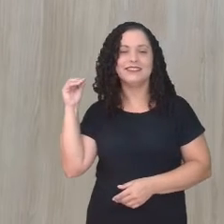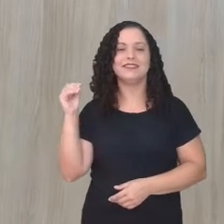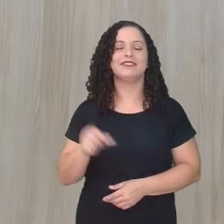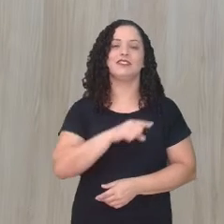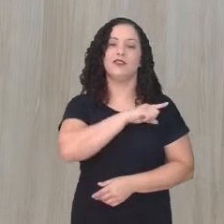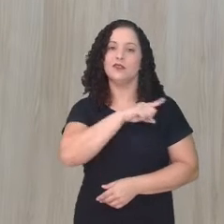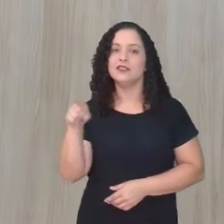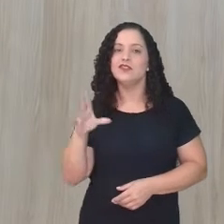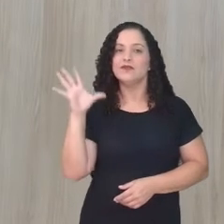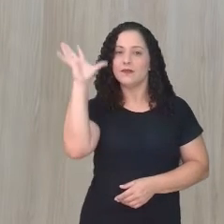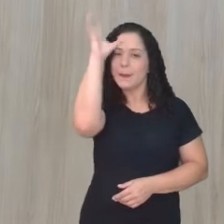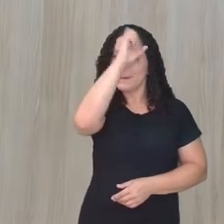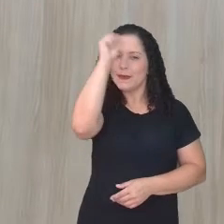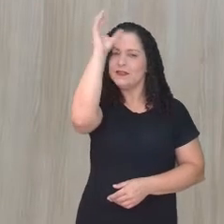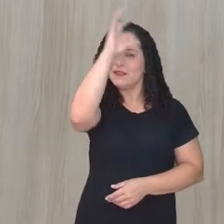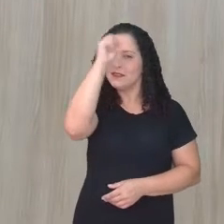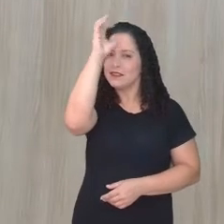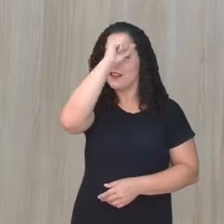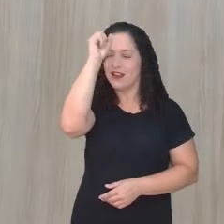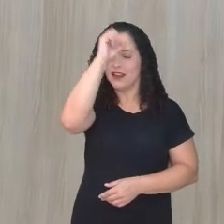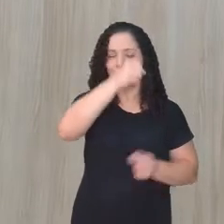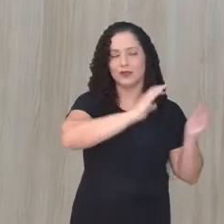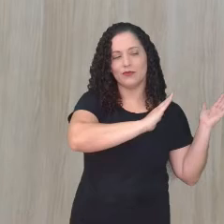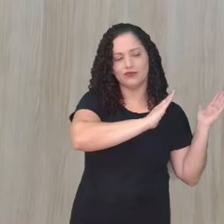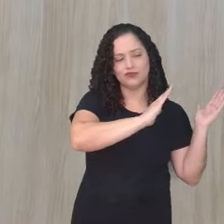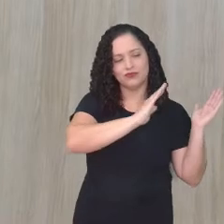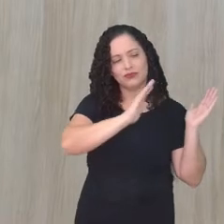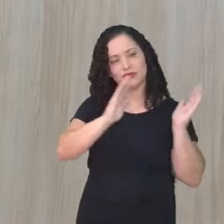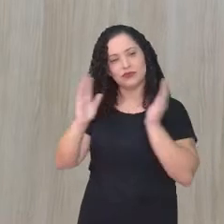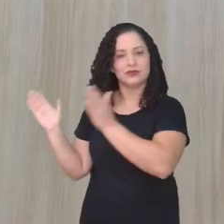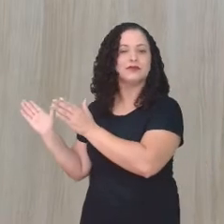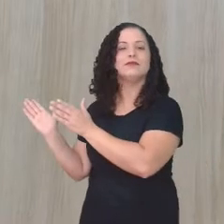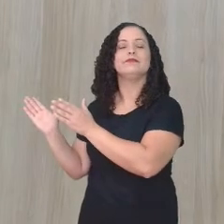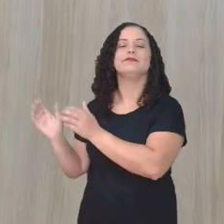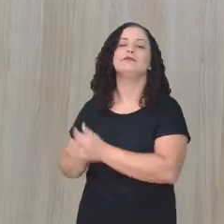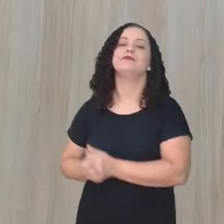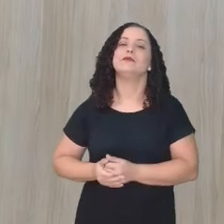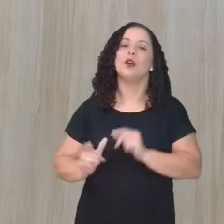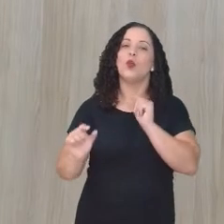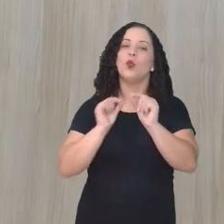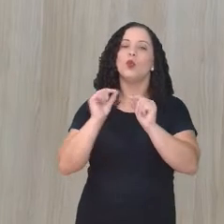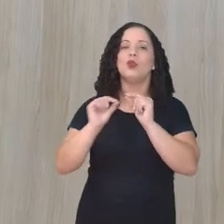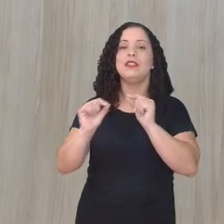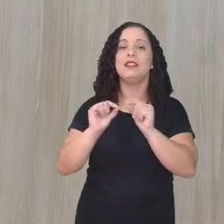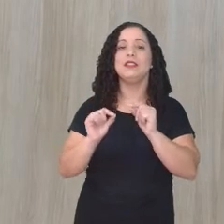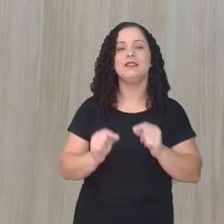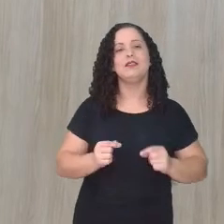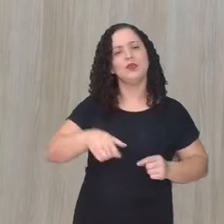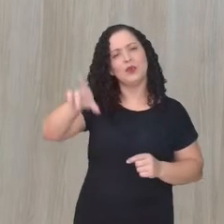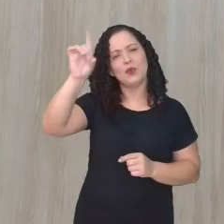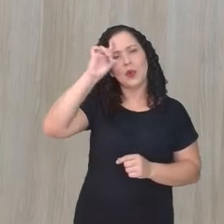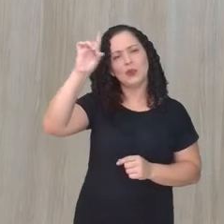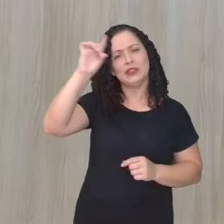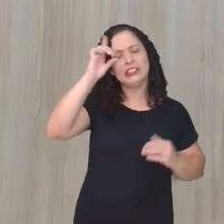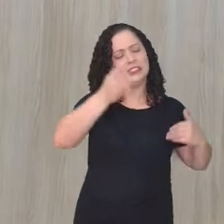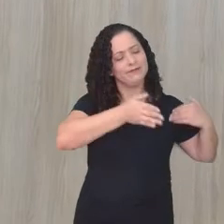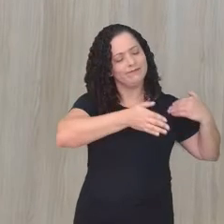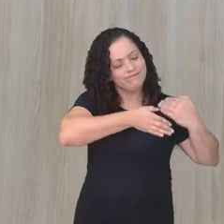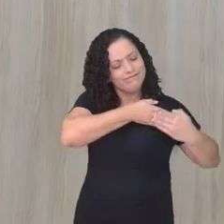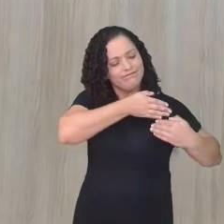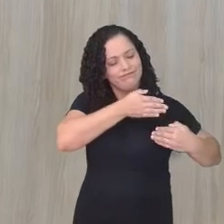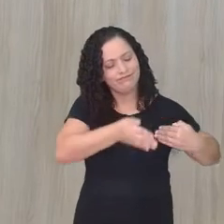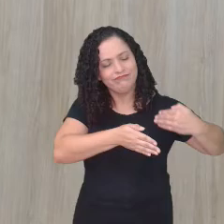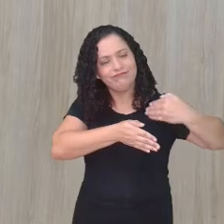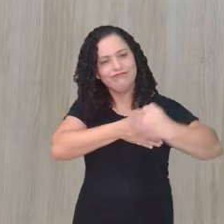do aprendizado do dia a dia e da visão de mundo que vai sendo construído em cada um de vocês. E essa visão de